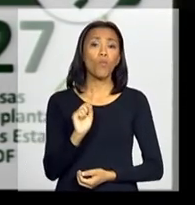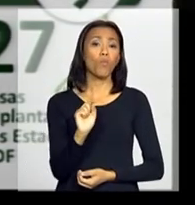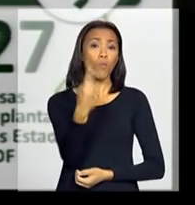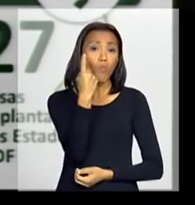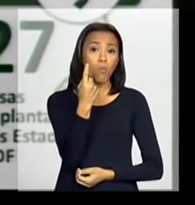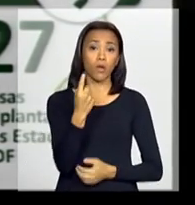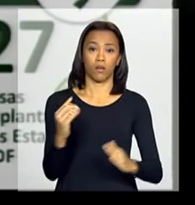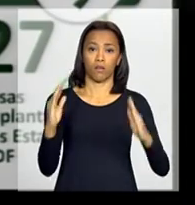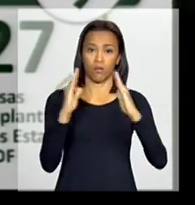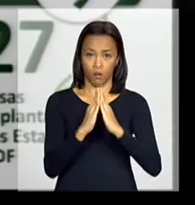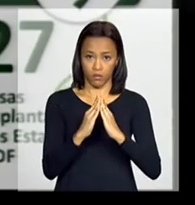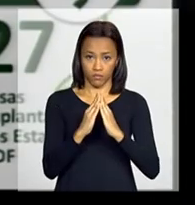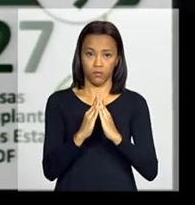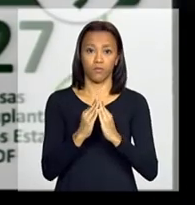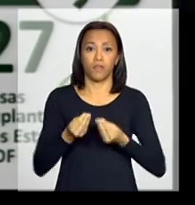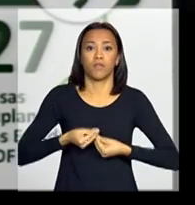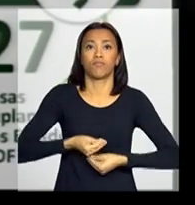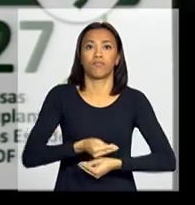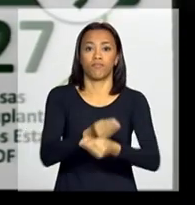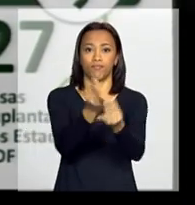casa da mulher brasileira